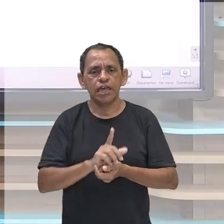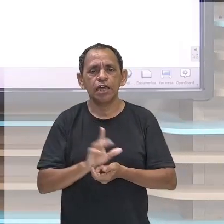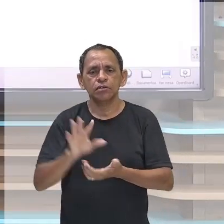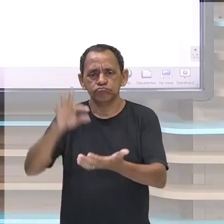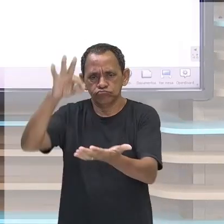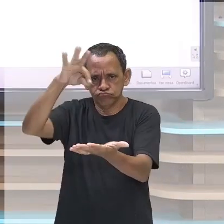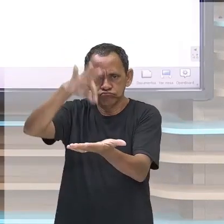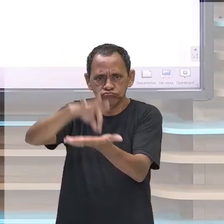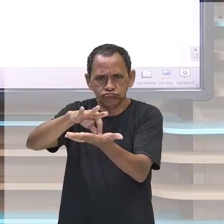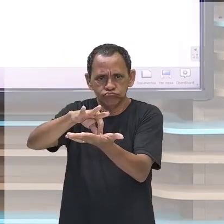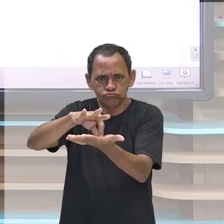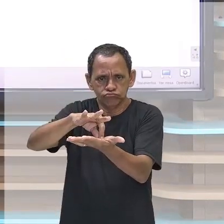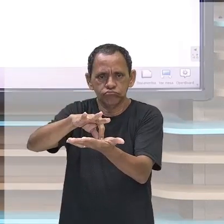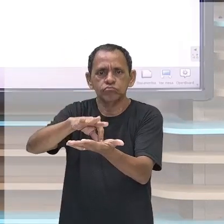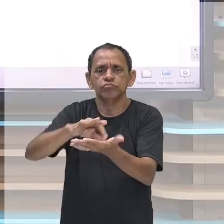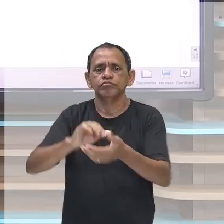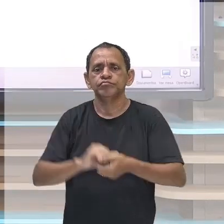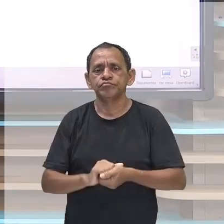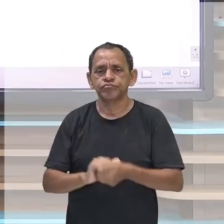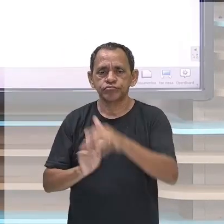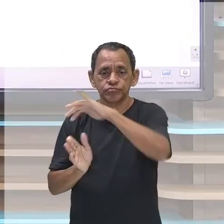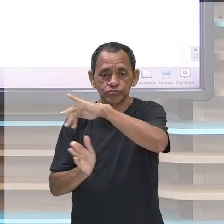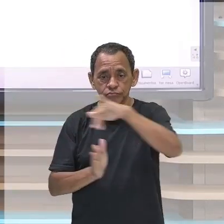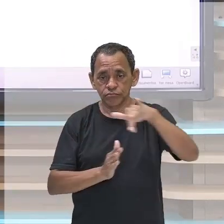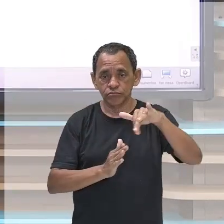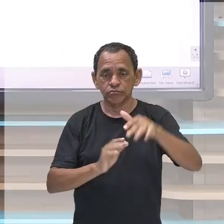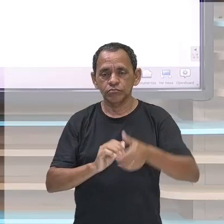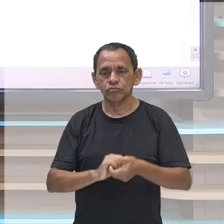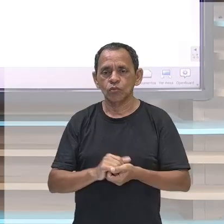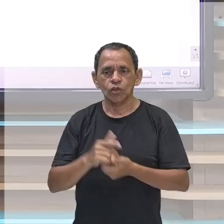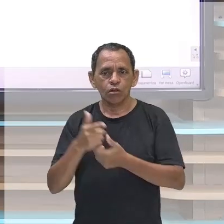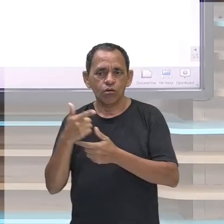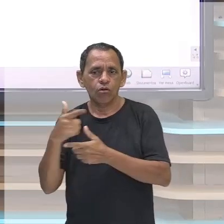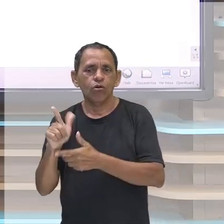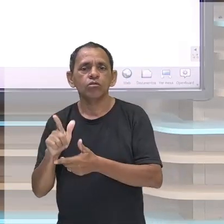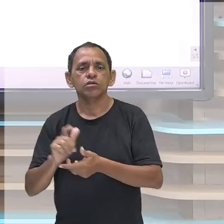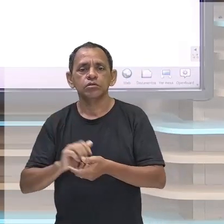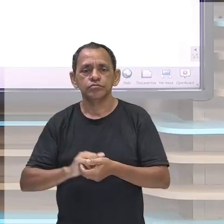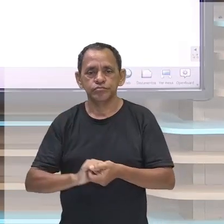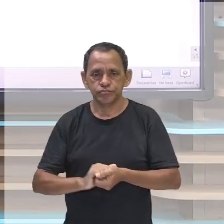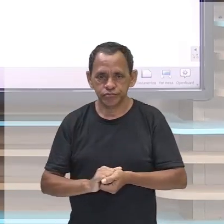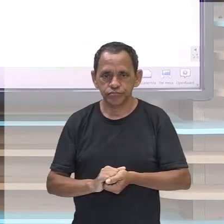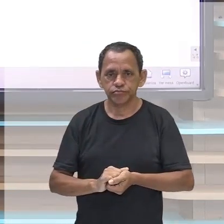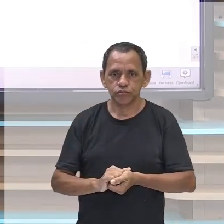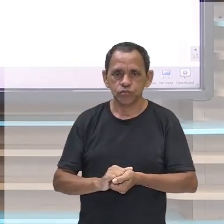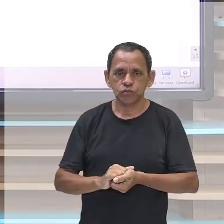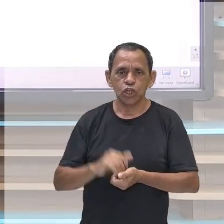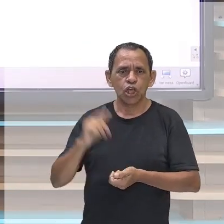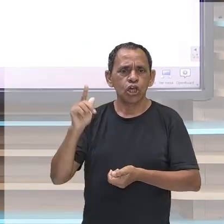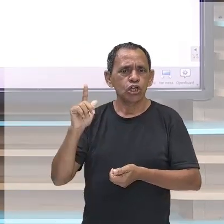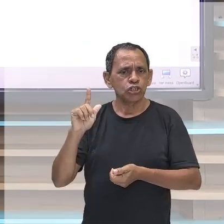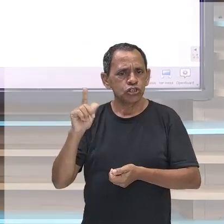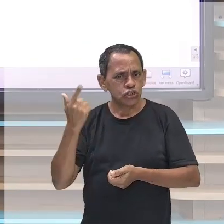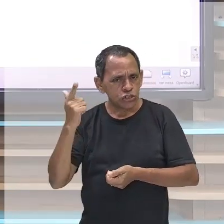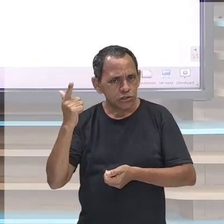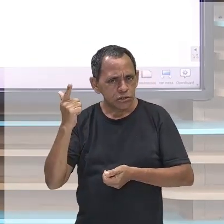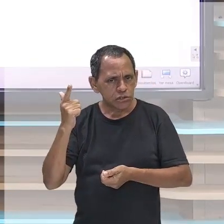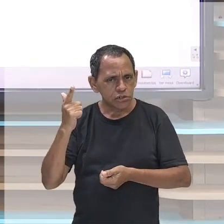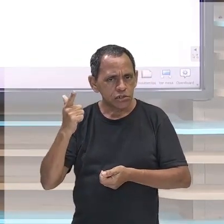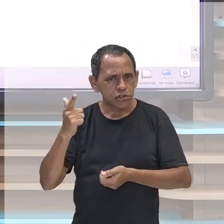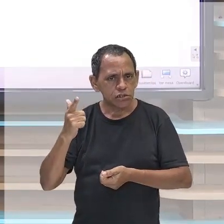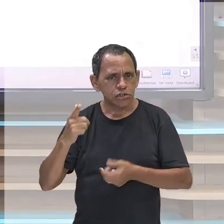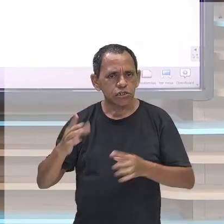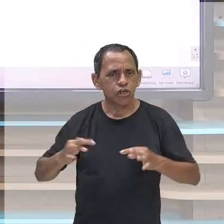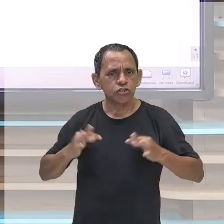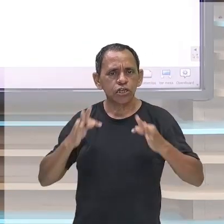vamos passar agora a ver uma outra das geotecnologias que tem sido muito utilizadas, que são